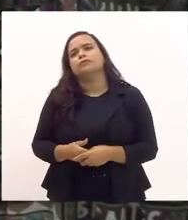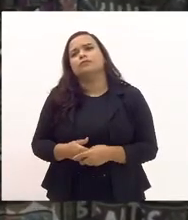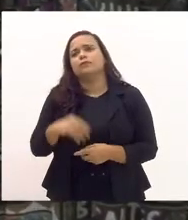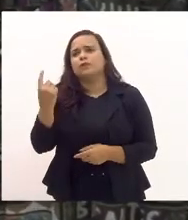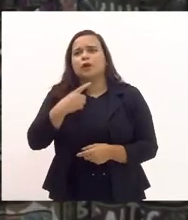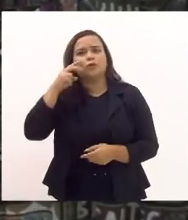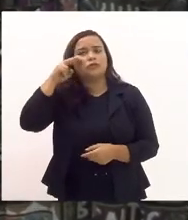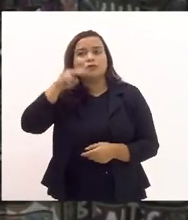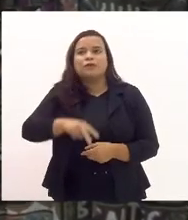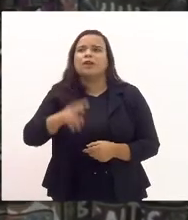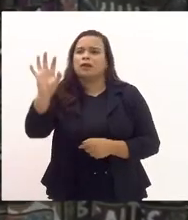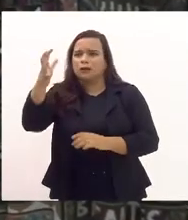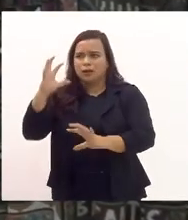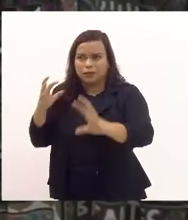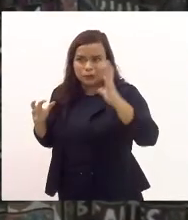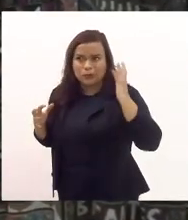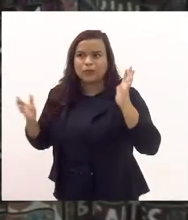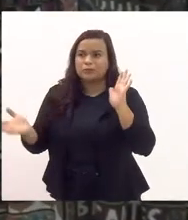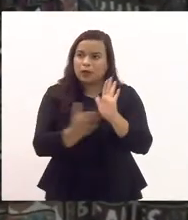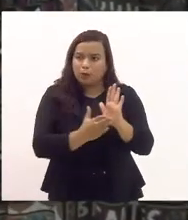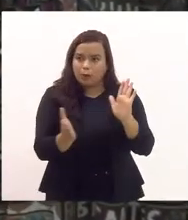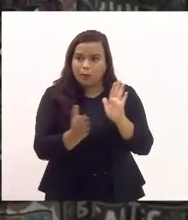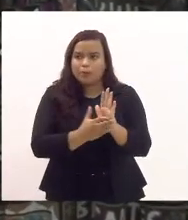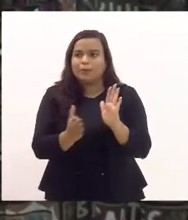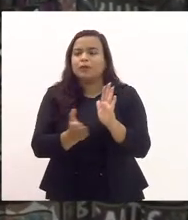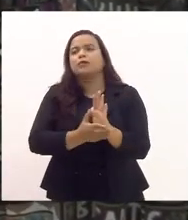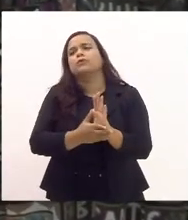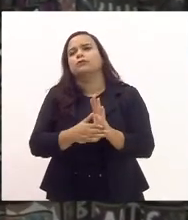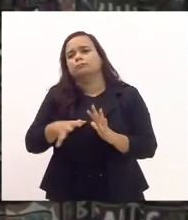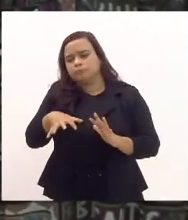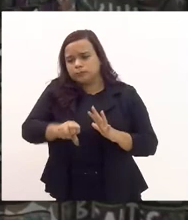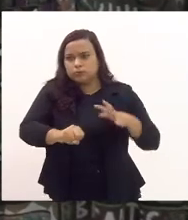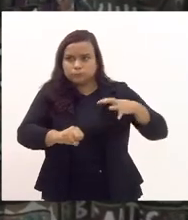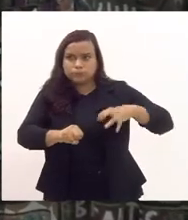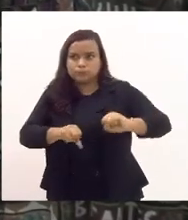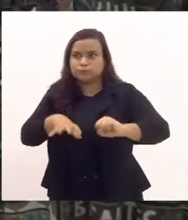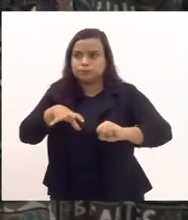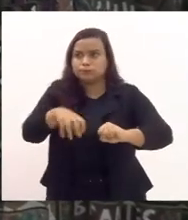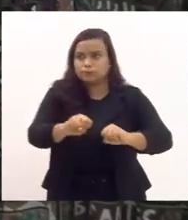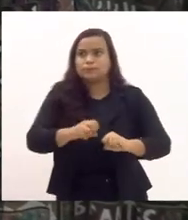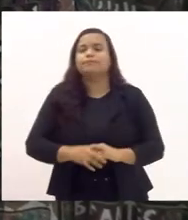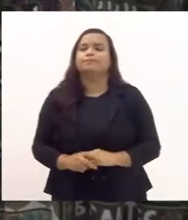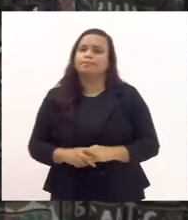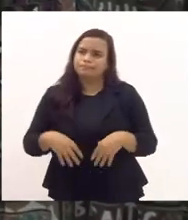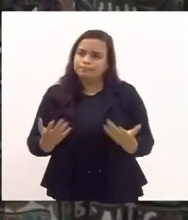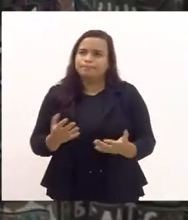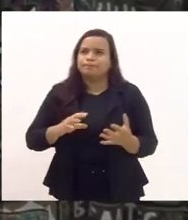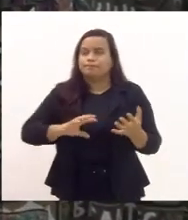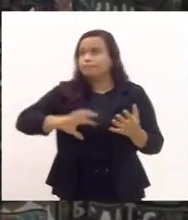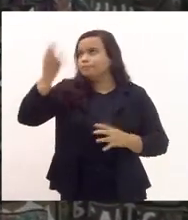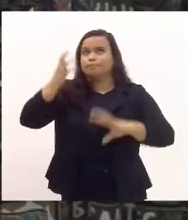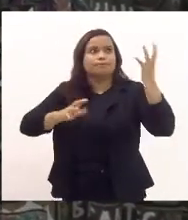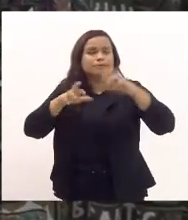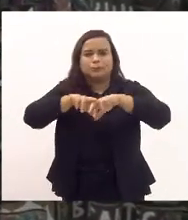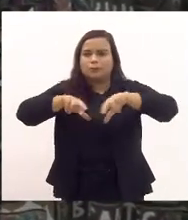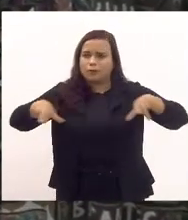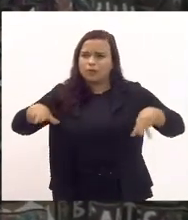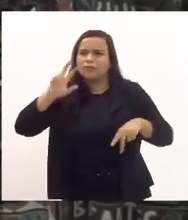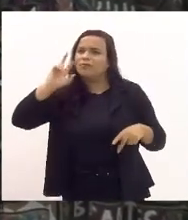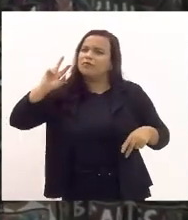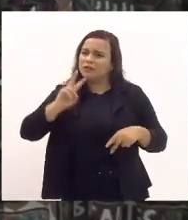estamos vendo a natureza cobrando o seu espaço e esses desastres da natureza não é